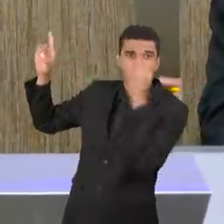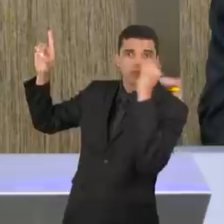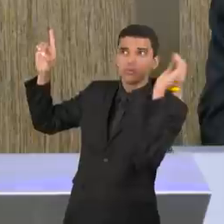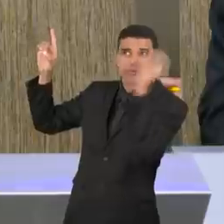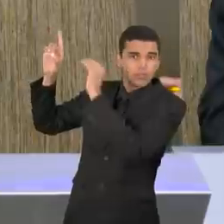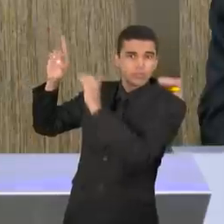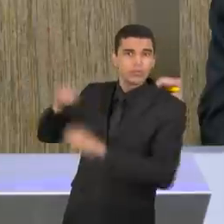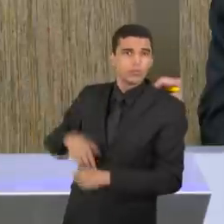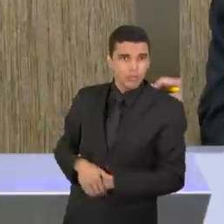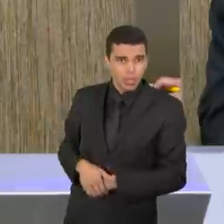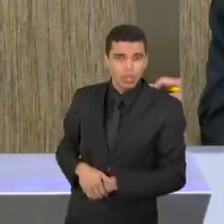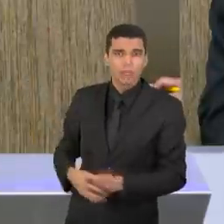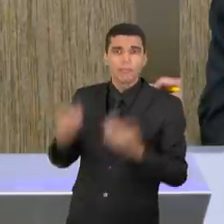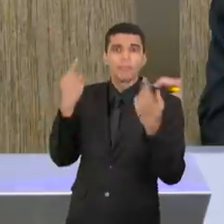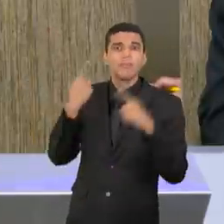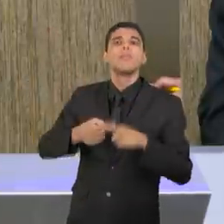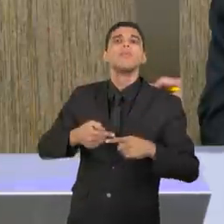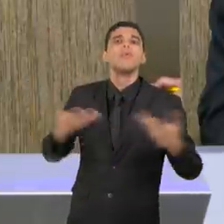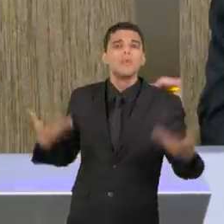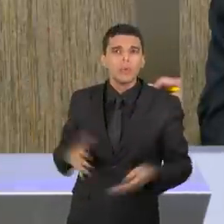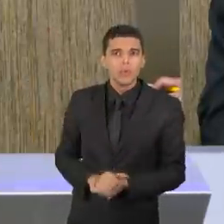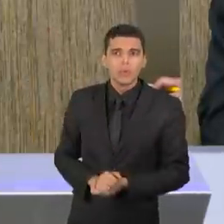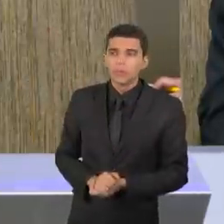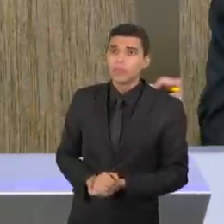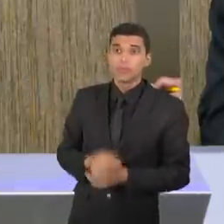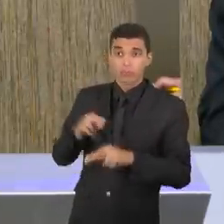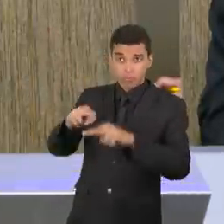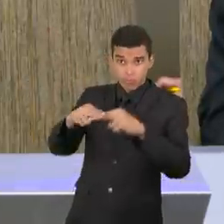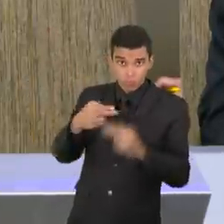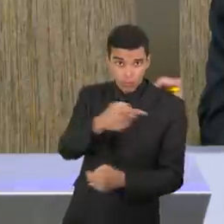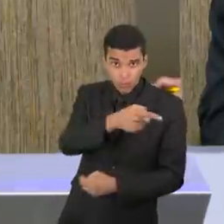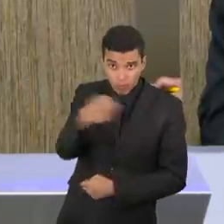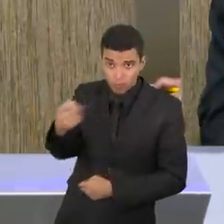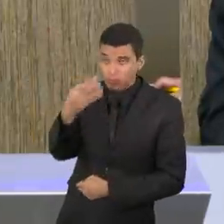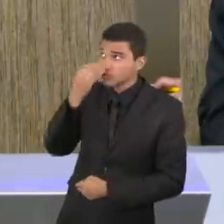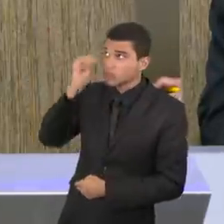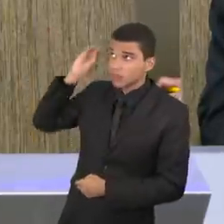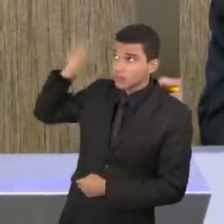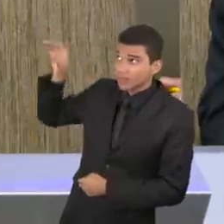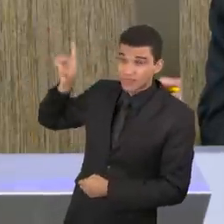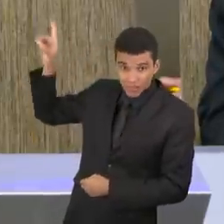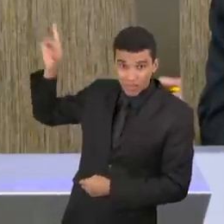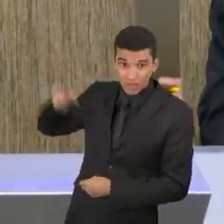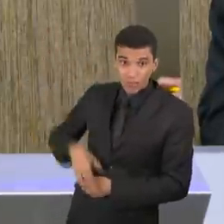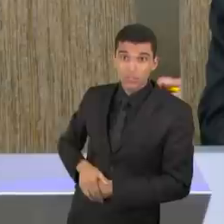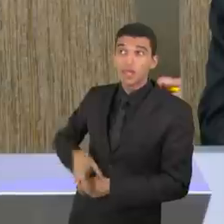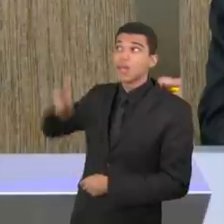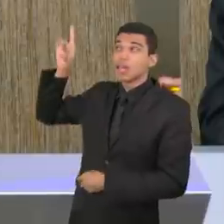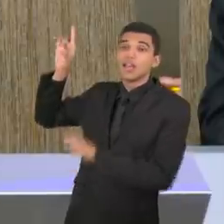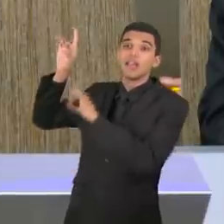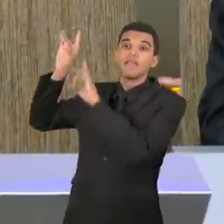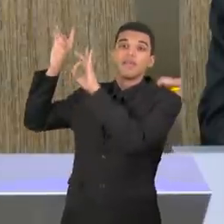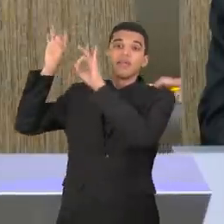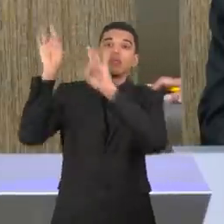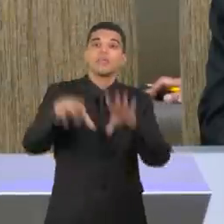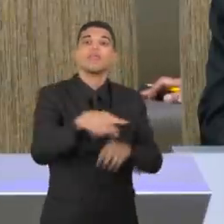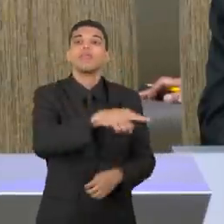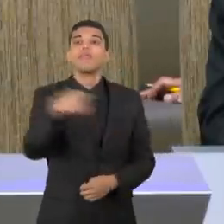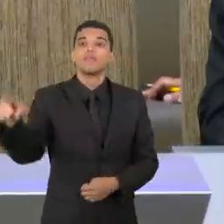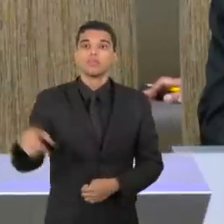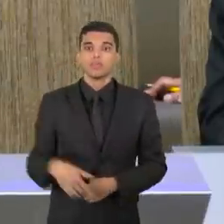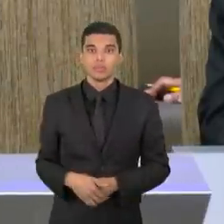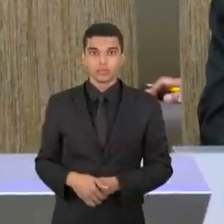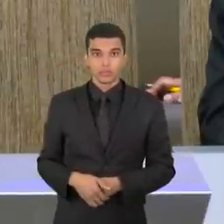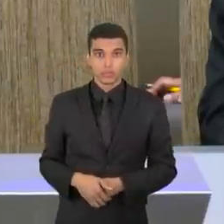deixará. E eles conspiraram contra ele e o apedrejaram com pedras por mandado do